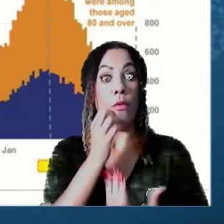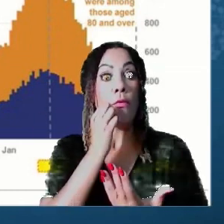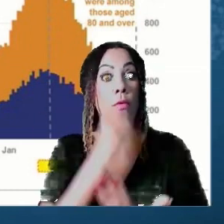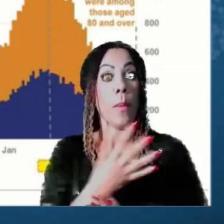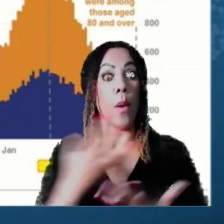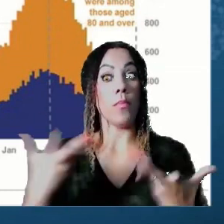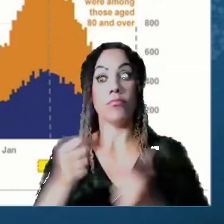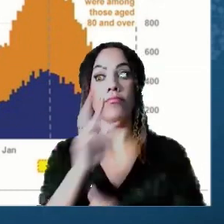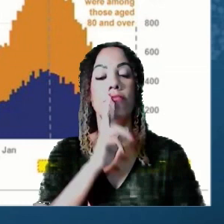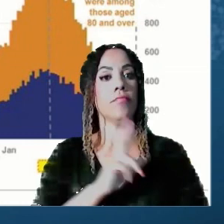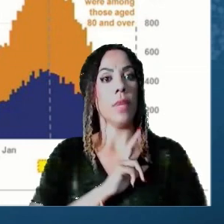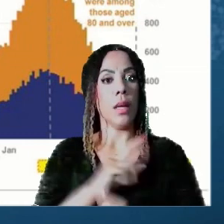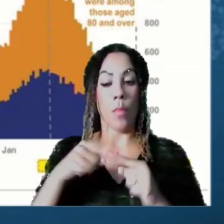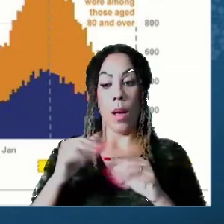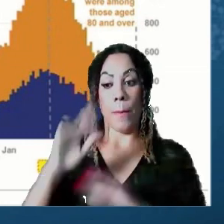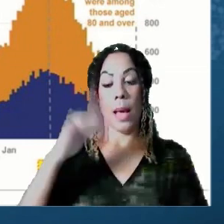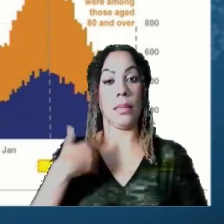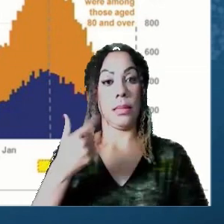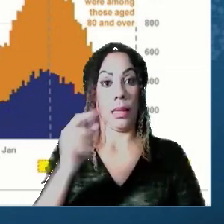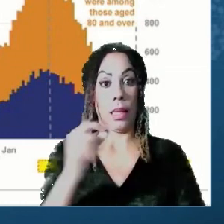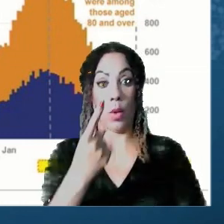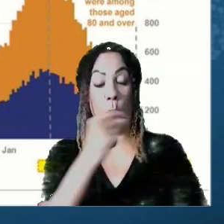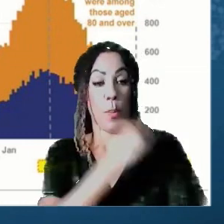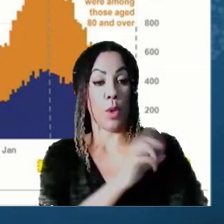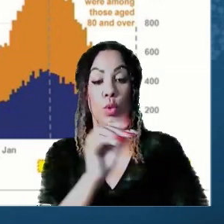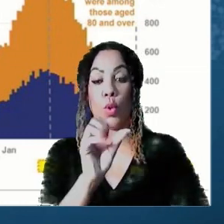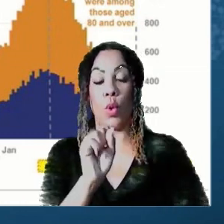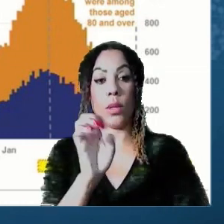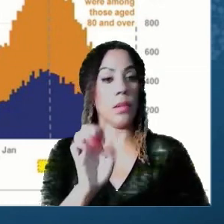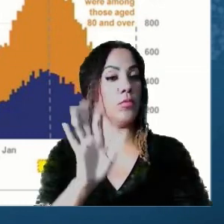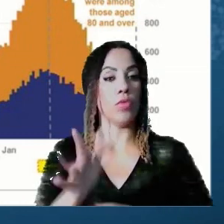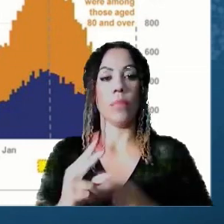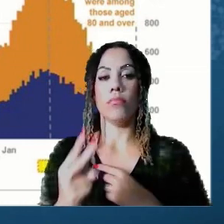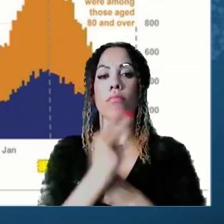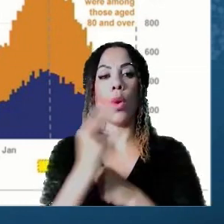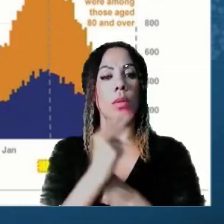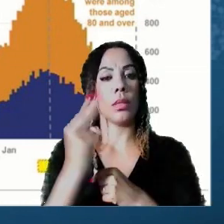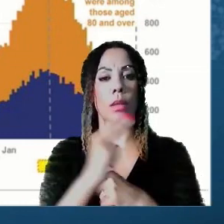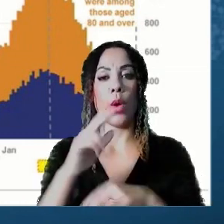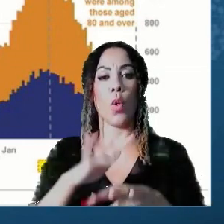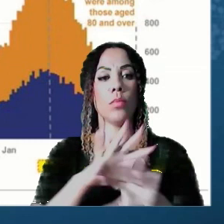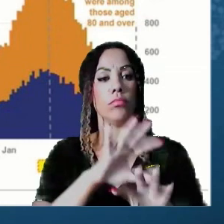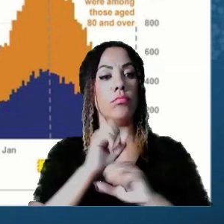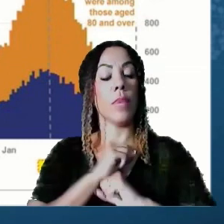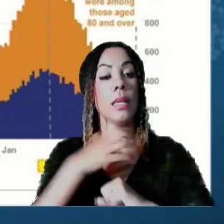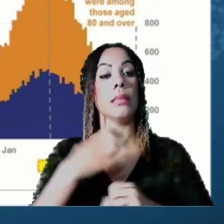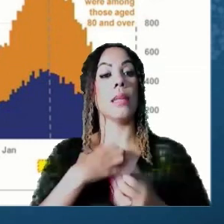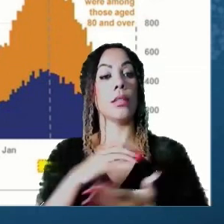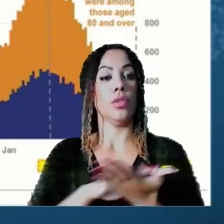maravilhosa. Acima de 70 anos, uma dose levava justamente à proteção contra doença sintomática, não